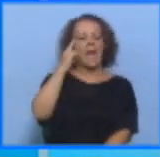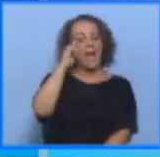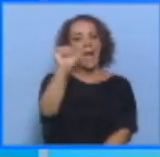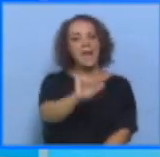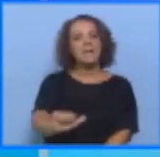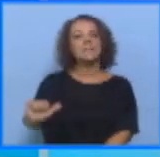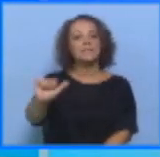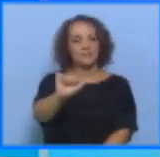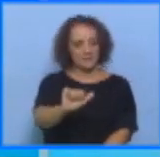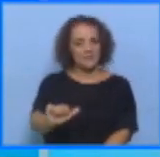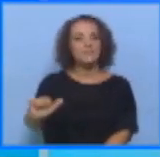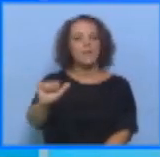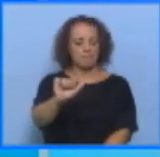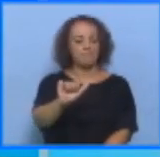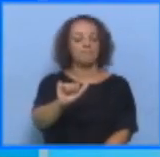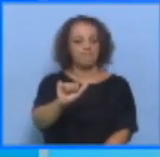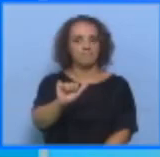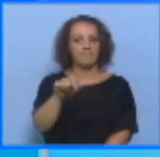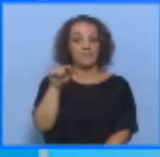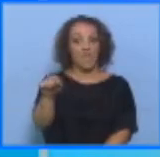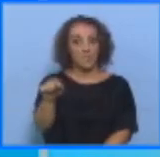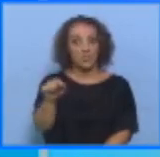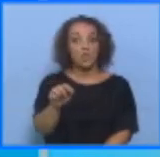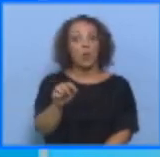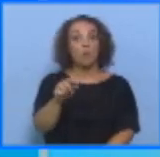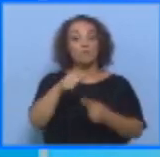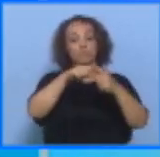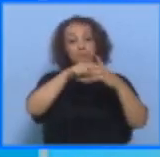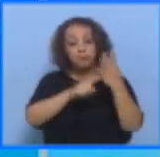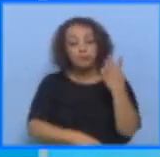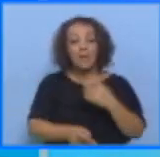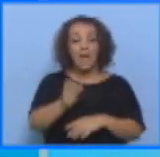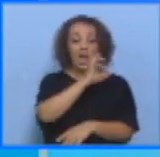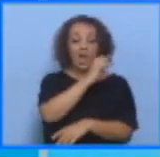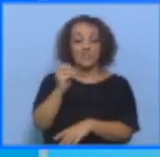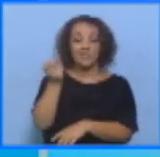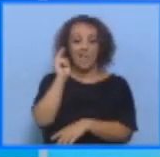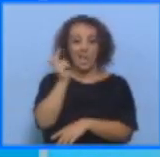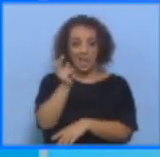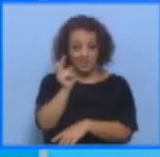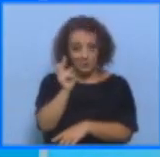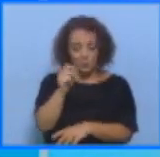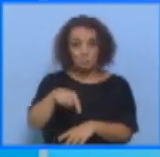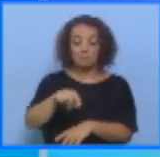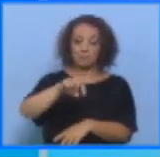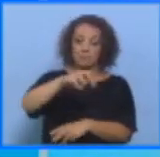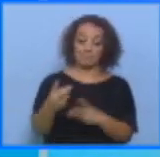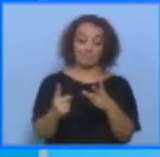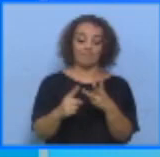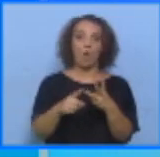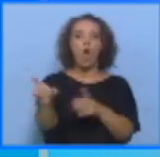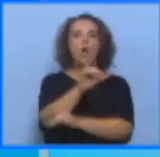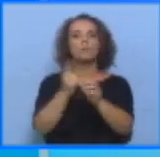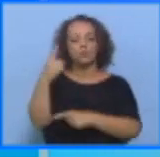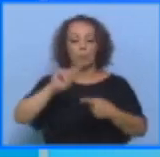o terceiro mestre-geral da Ordem, em 800 anos, que não é da Europa. Houve um no século XVII